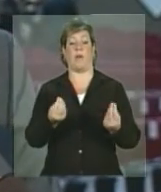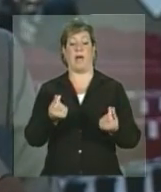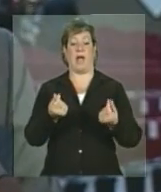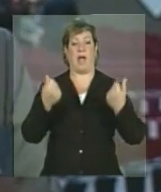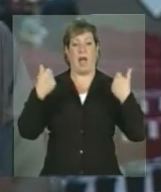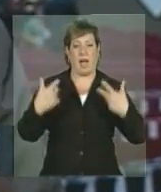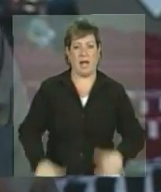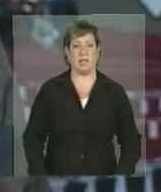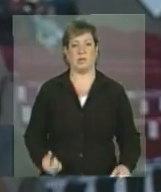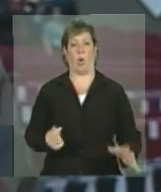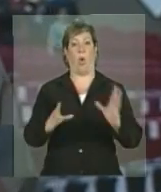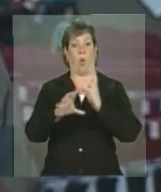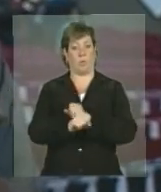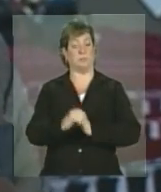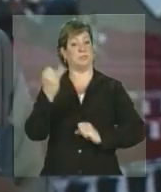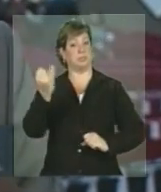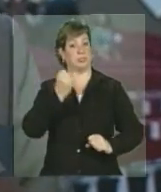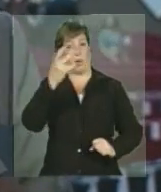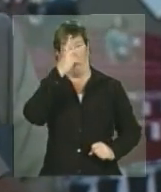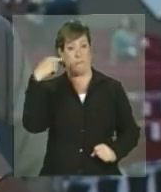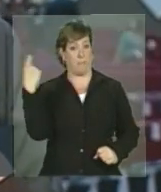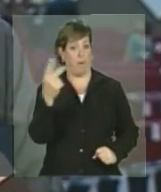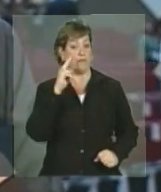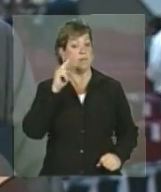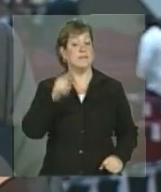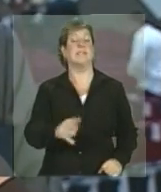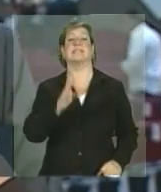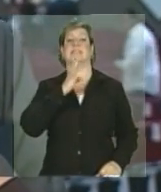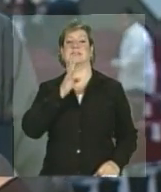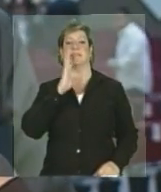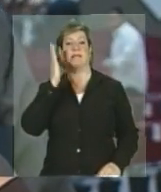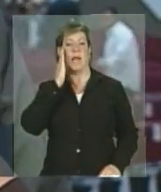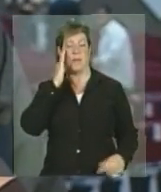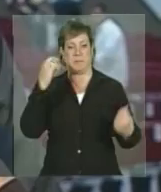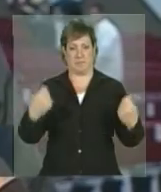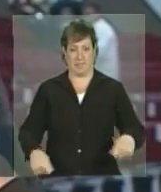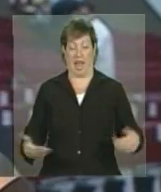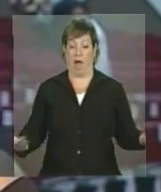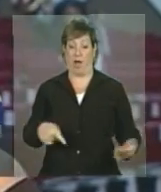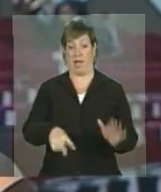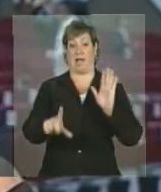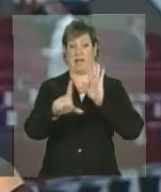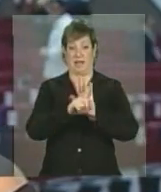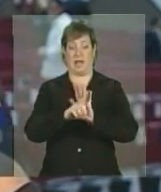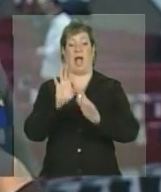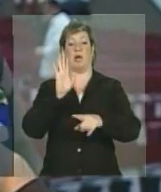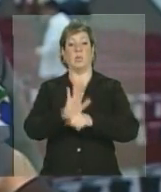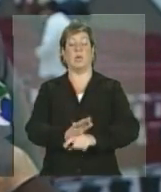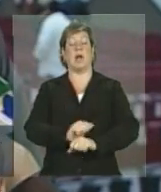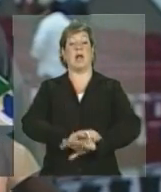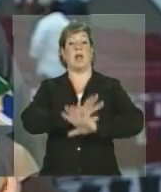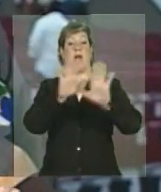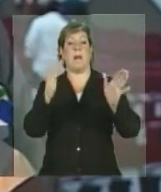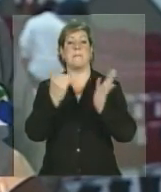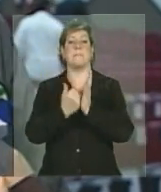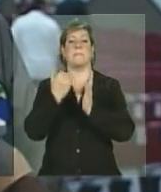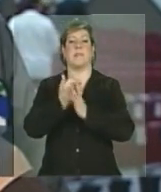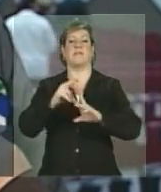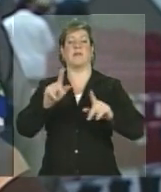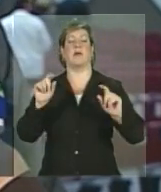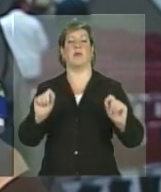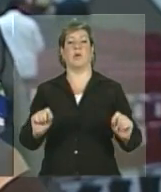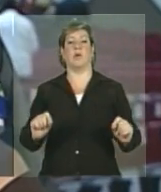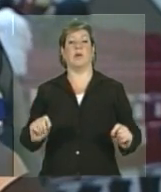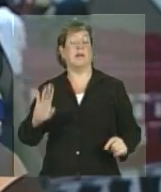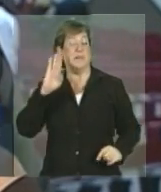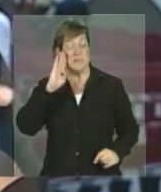gastos orçamentários. Agora, a lei de acesso vem suprir um outro aspecto da transparência, que é a transparência